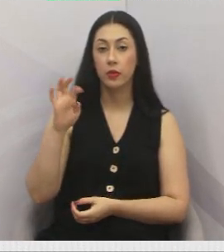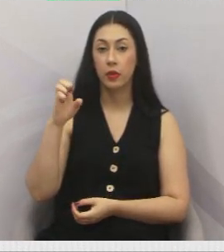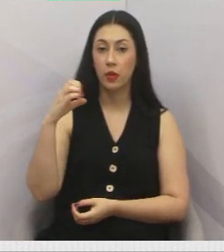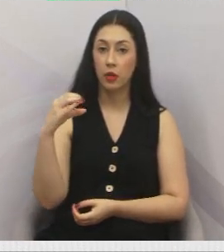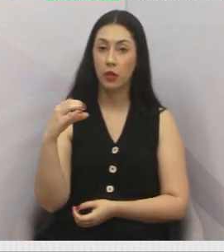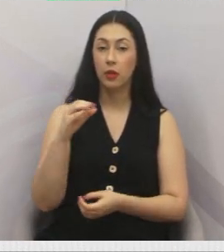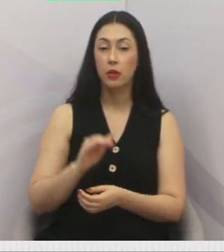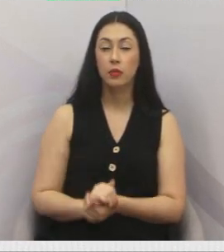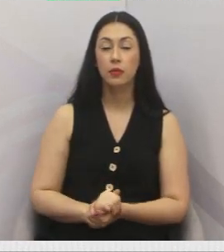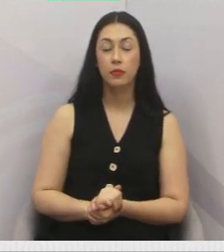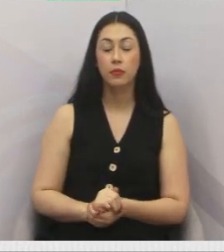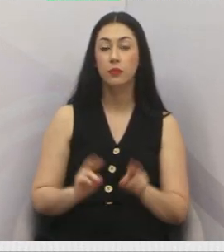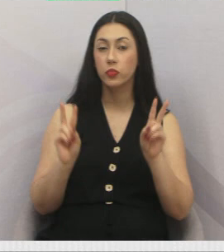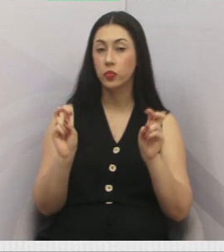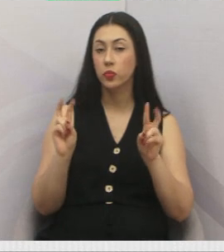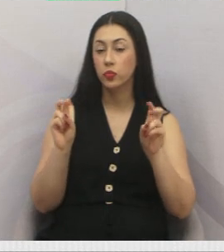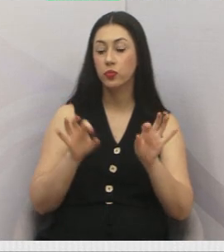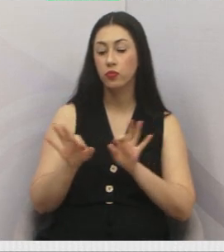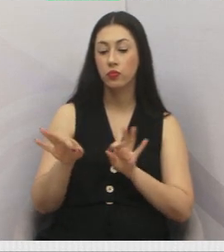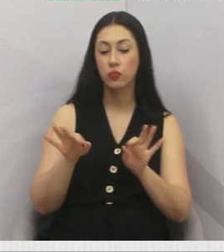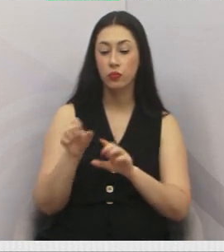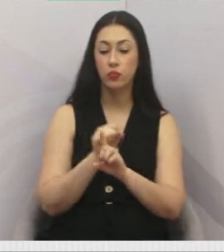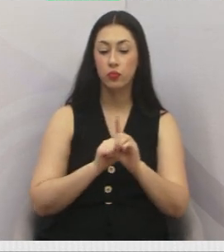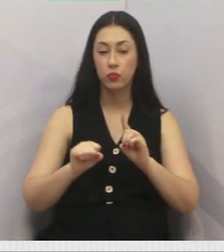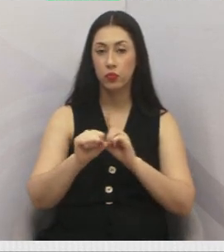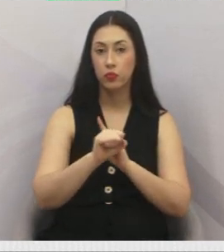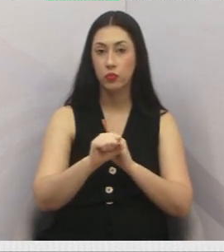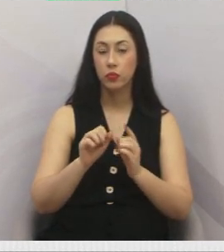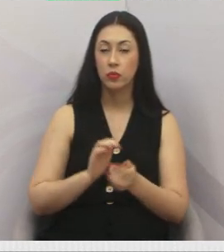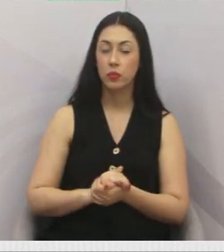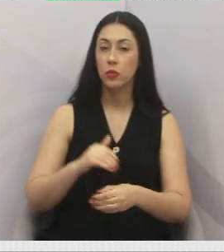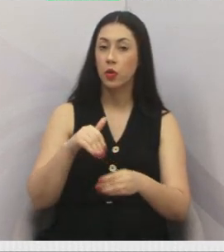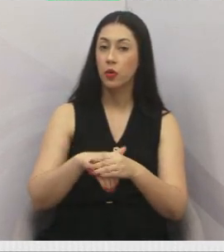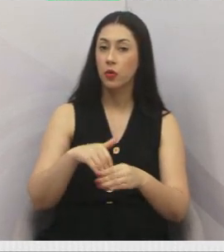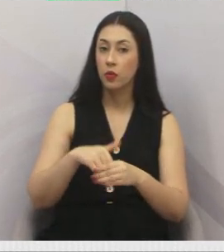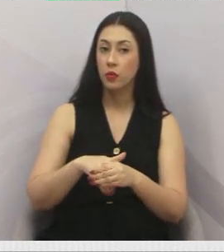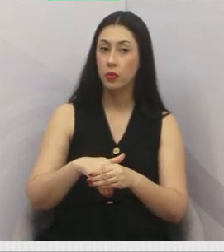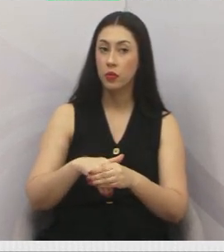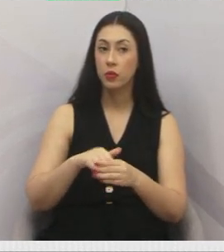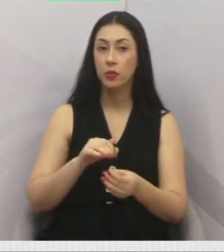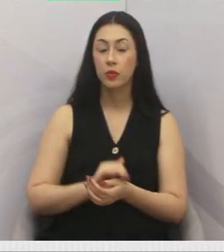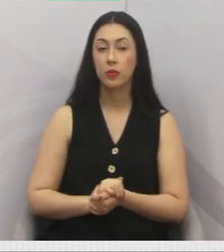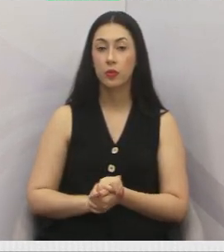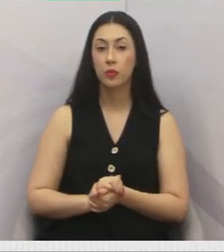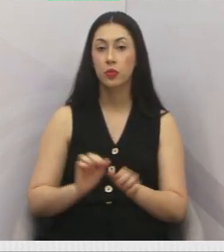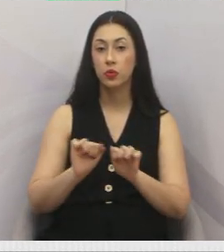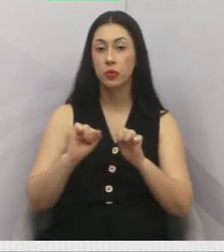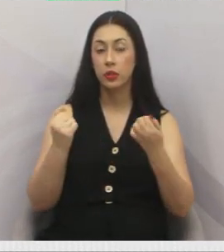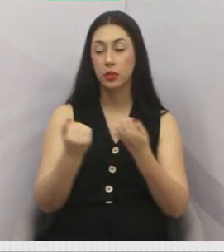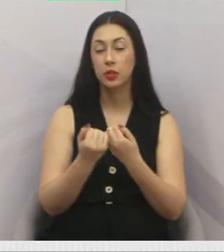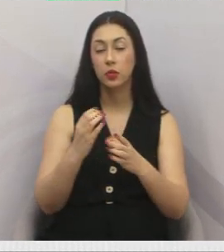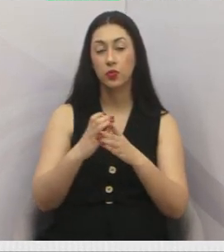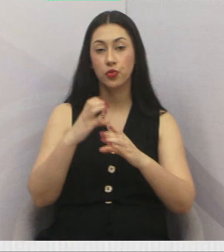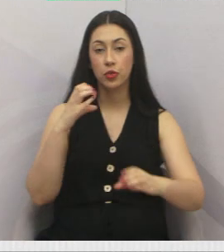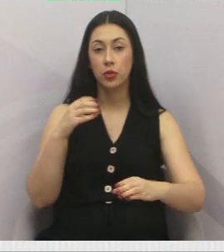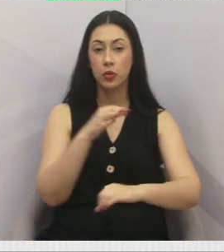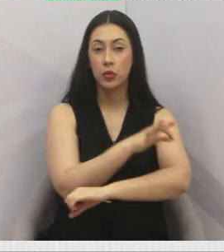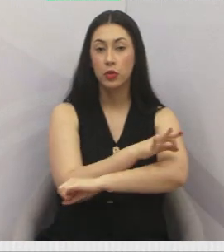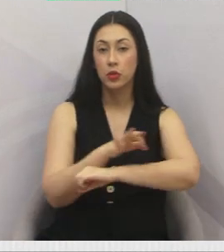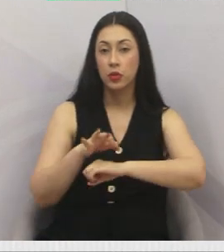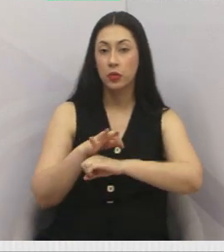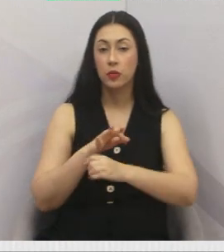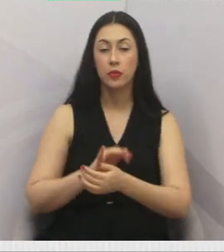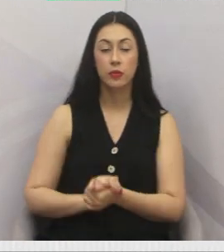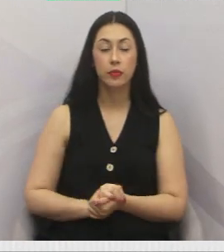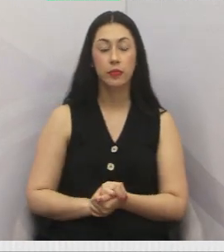Jacareí. Segmento Organização da Sociedade Civil, um voto para a Associação dos Engenheiros e Arquitetos. Próximo